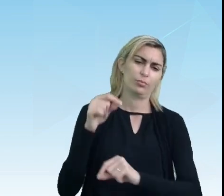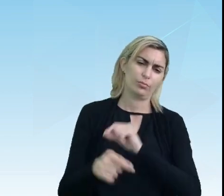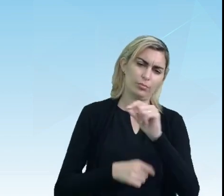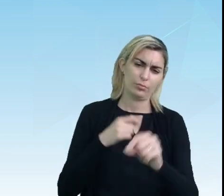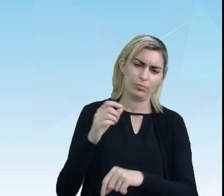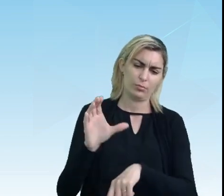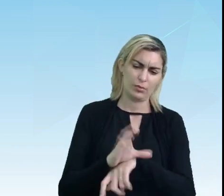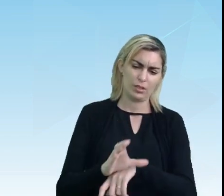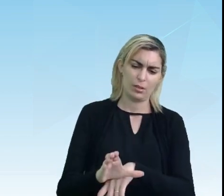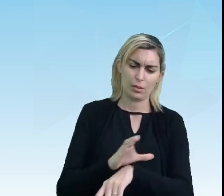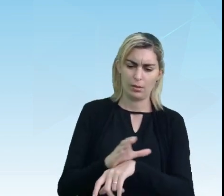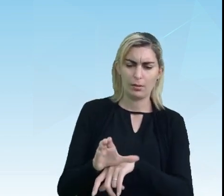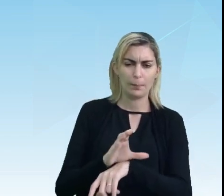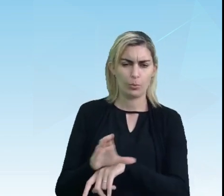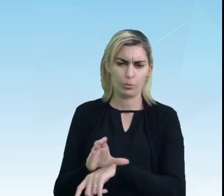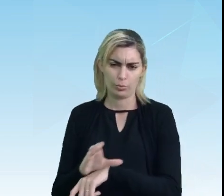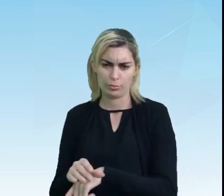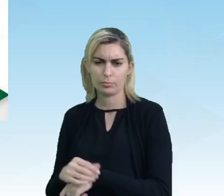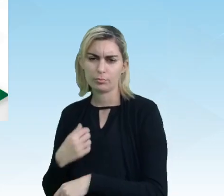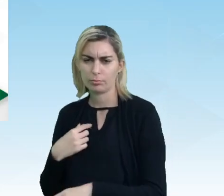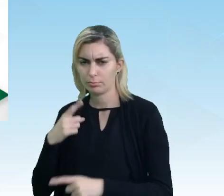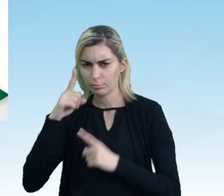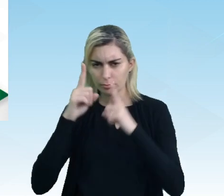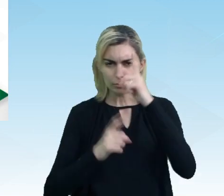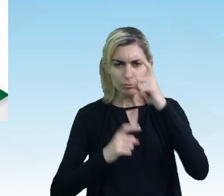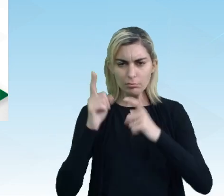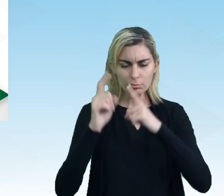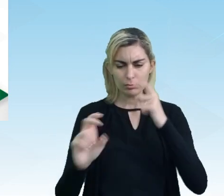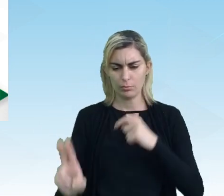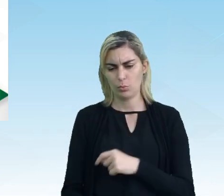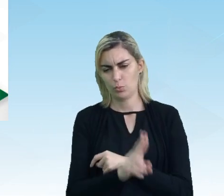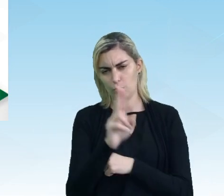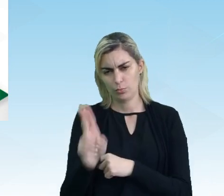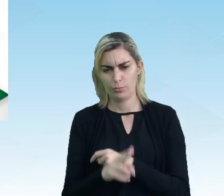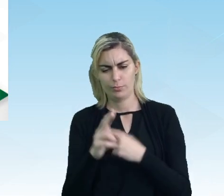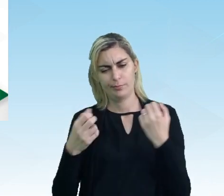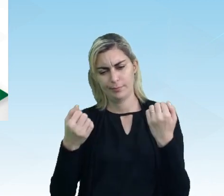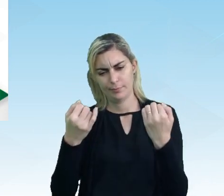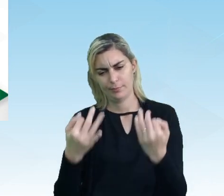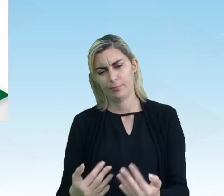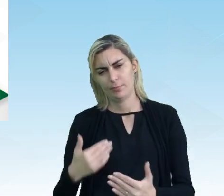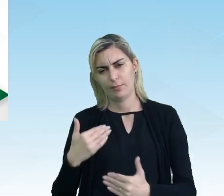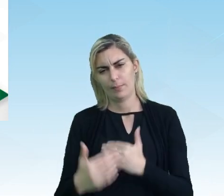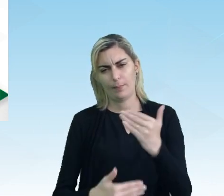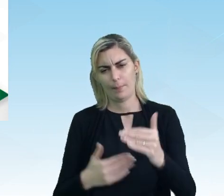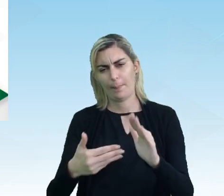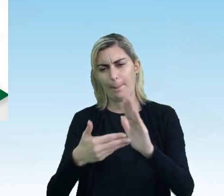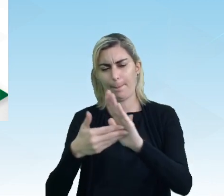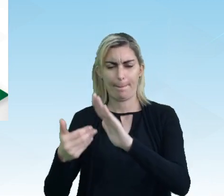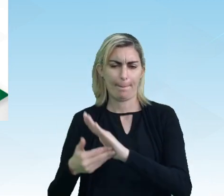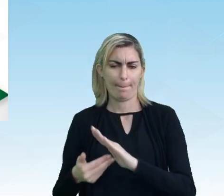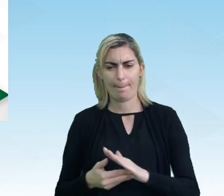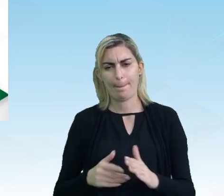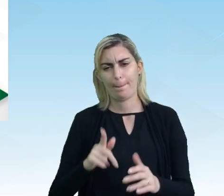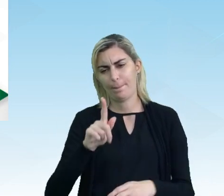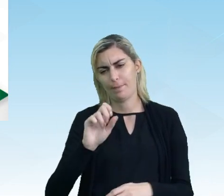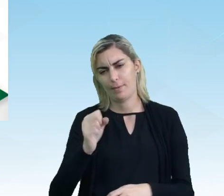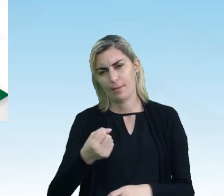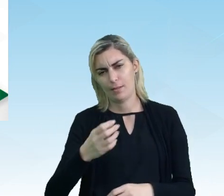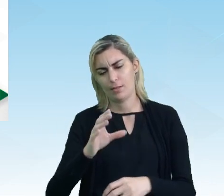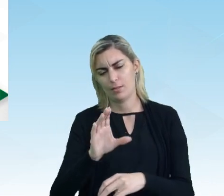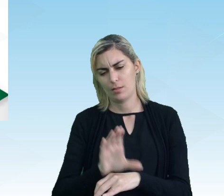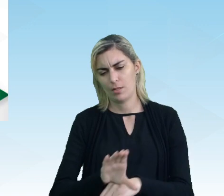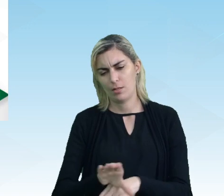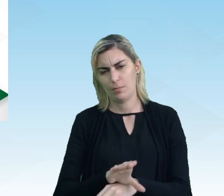do carbono? Bom, essa é uma expressão que utiliza para definir o processo de retirada do gás carbono